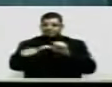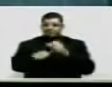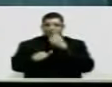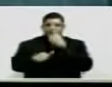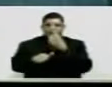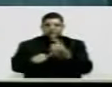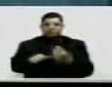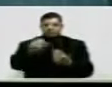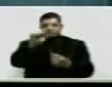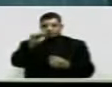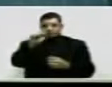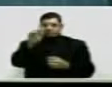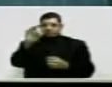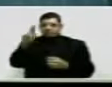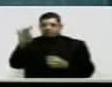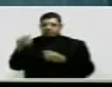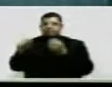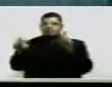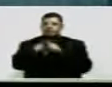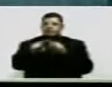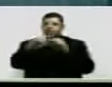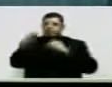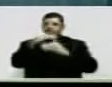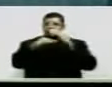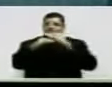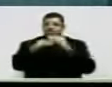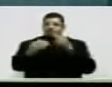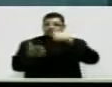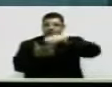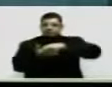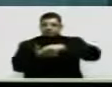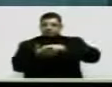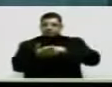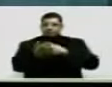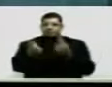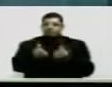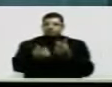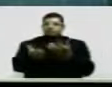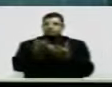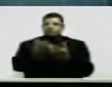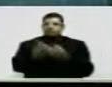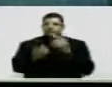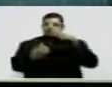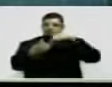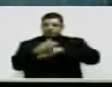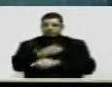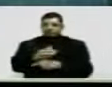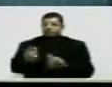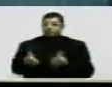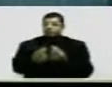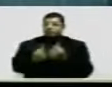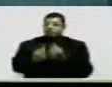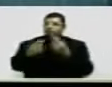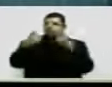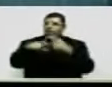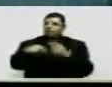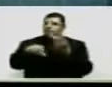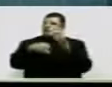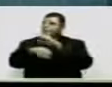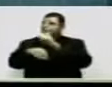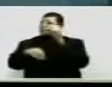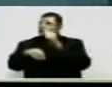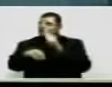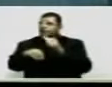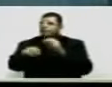os lixões em aterros sanitários e, acima de tudo, para garantir recursos e fonte de financiamento para a